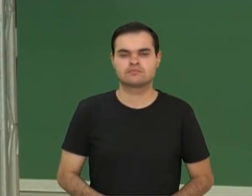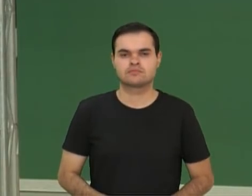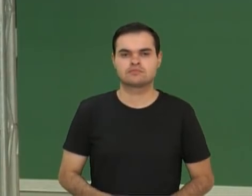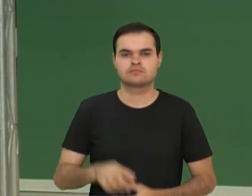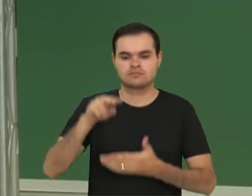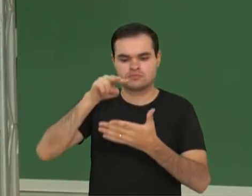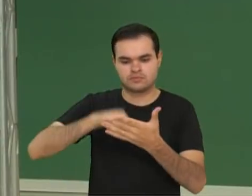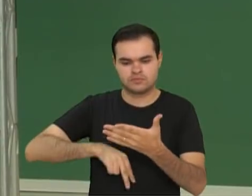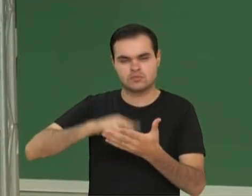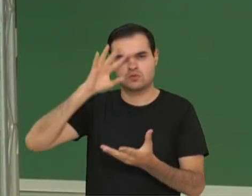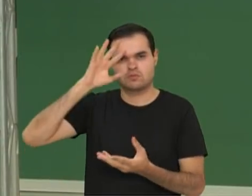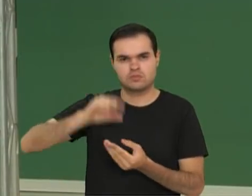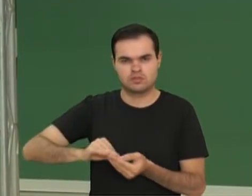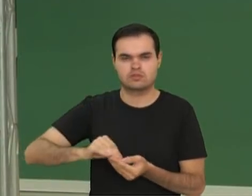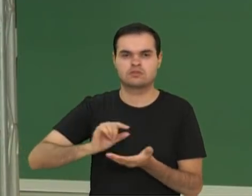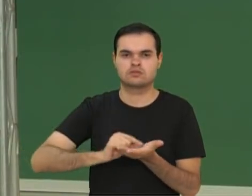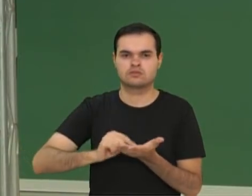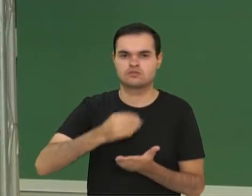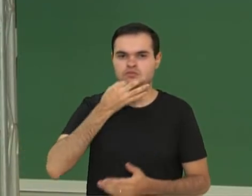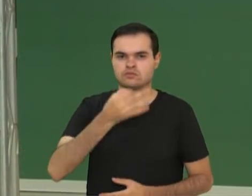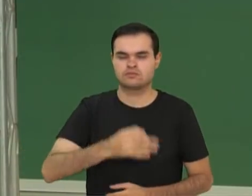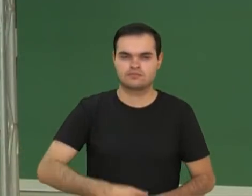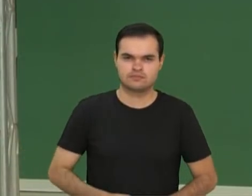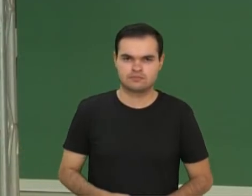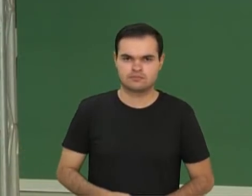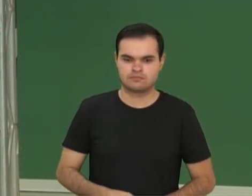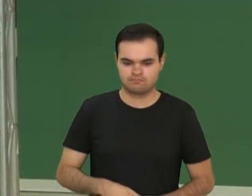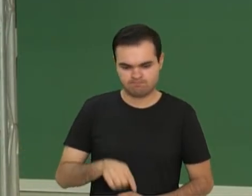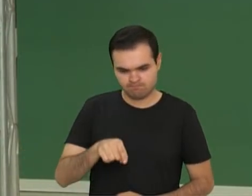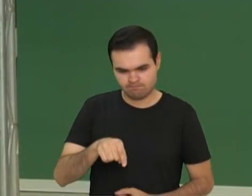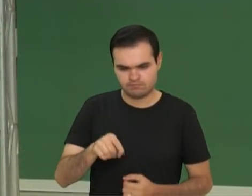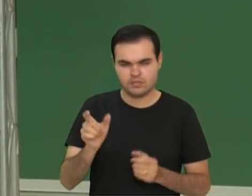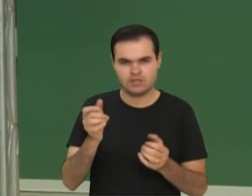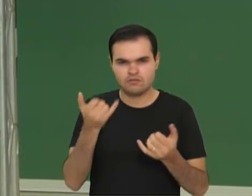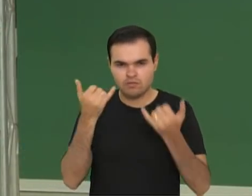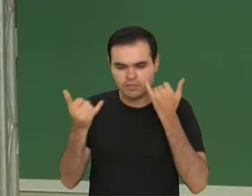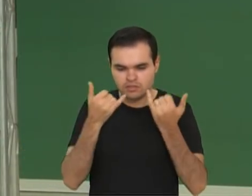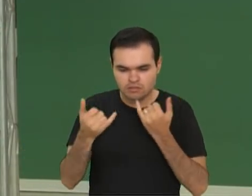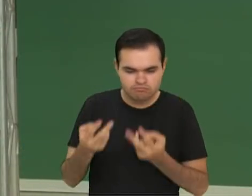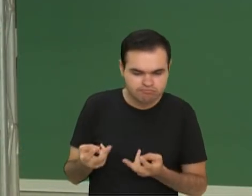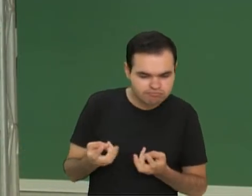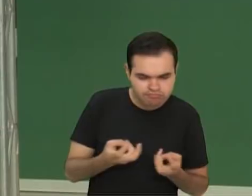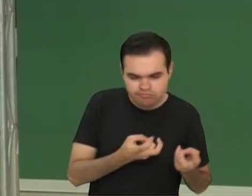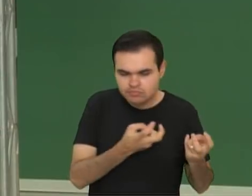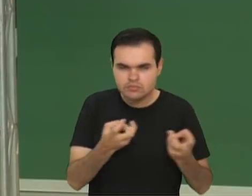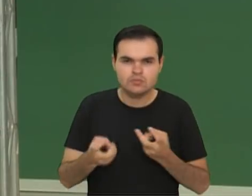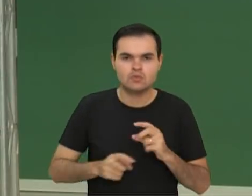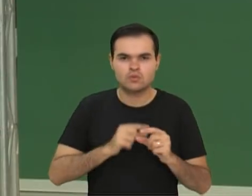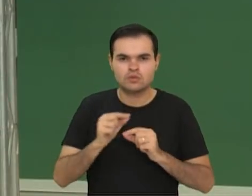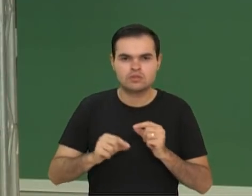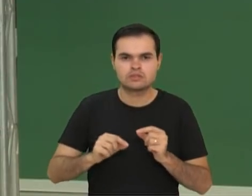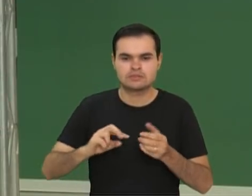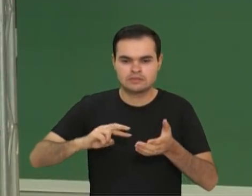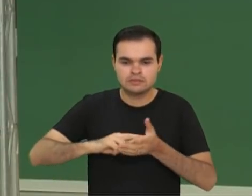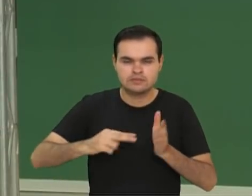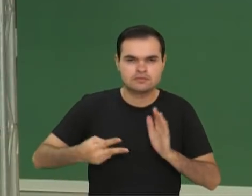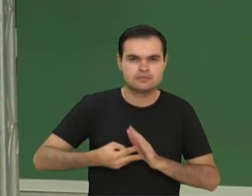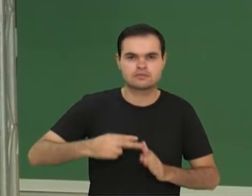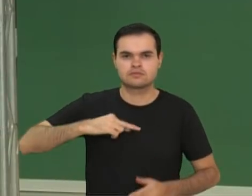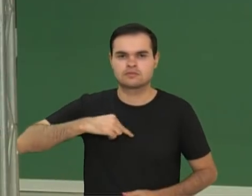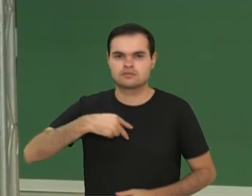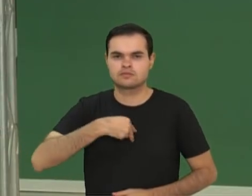ler e compreender um artigo de opinião, inferir informações implícitas e o sentido de palavras ou